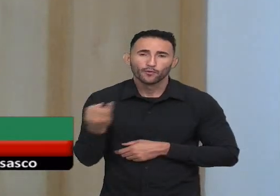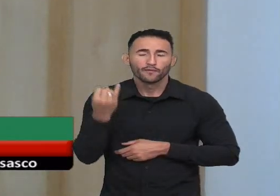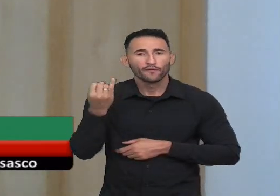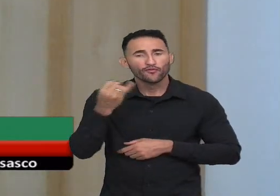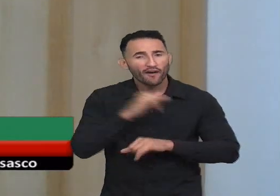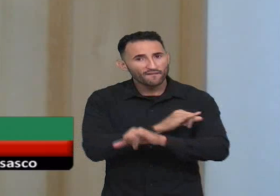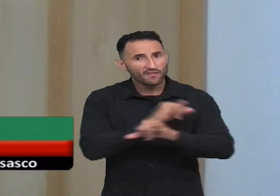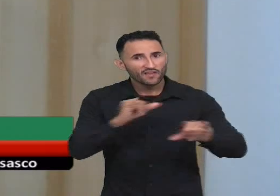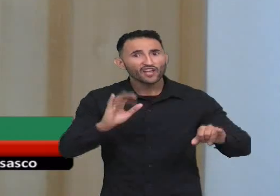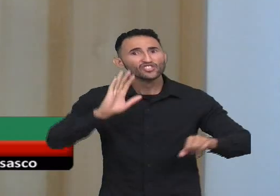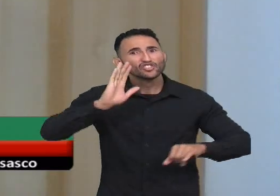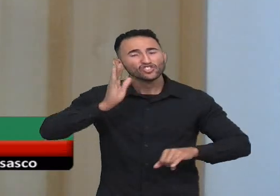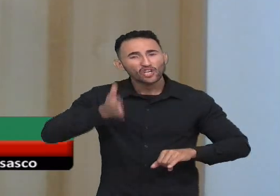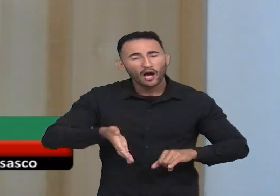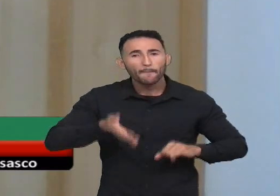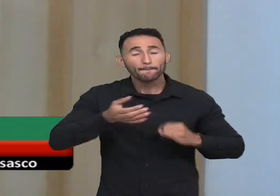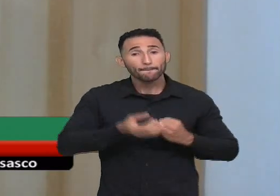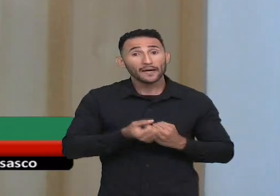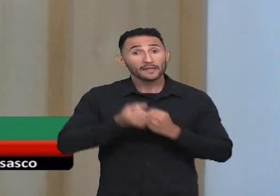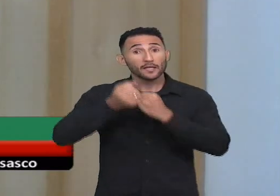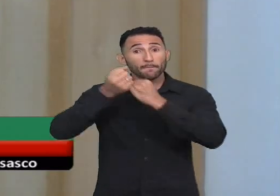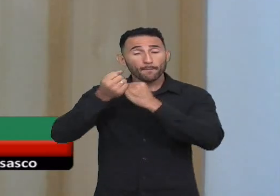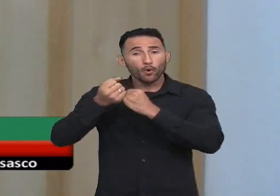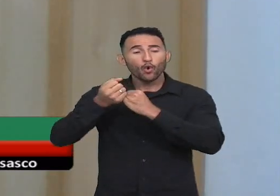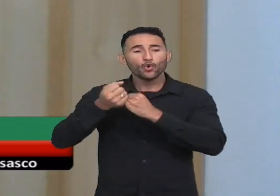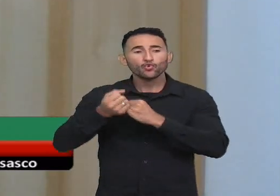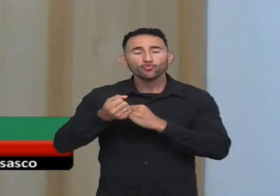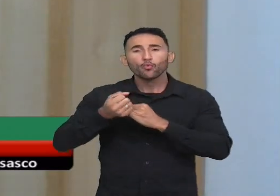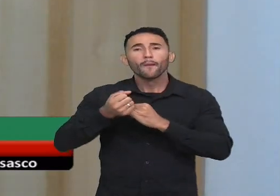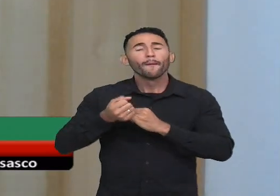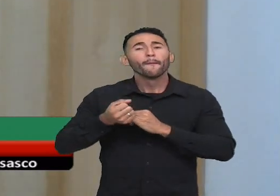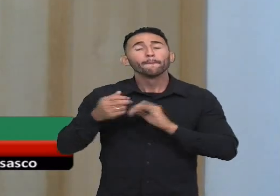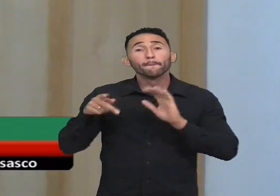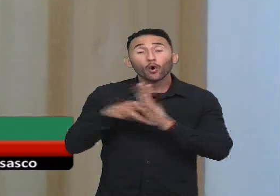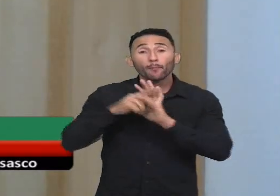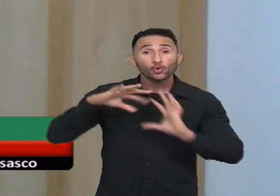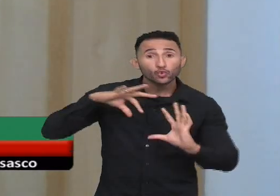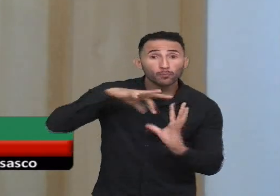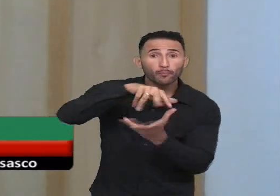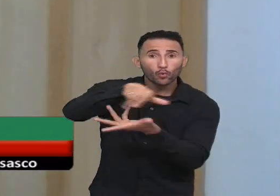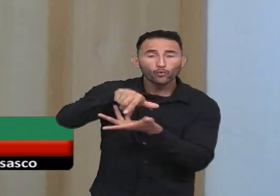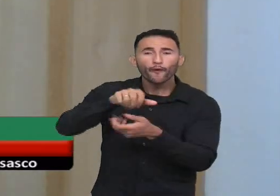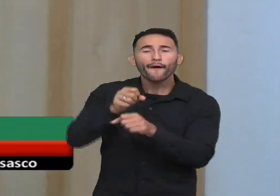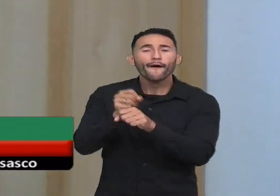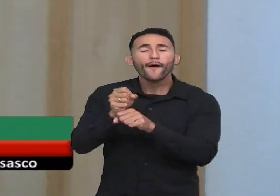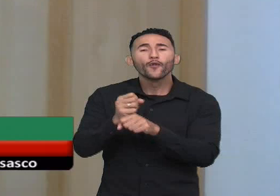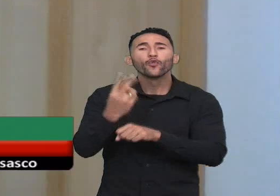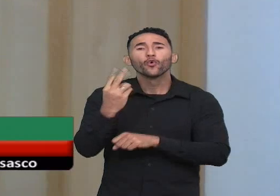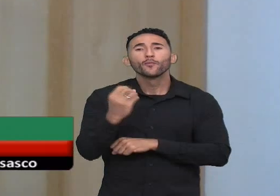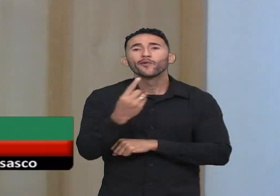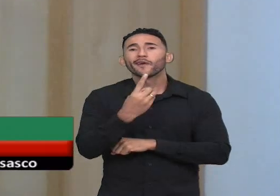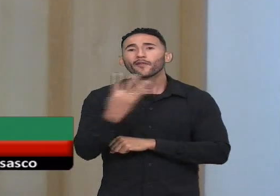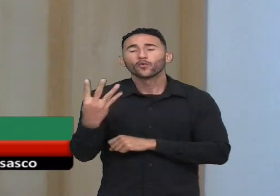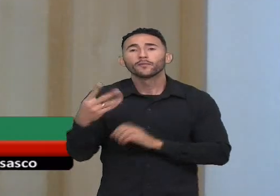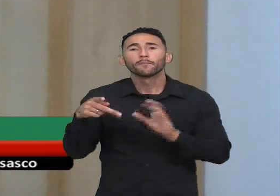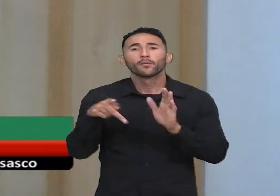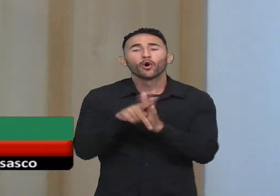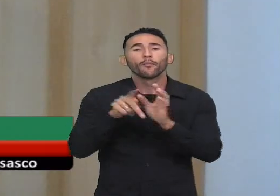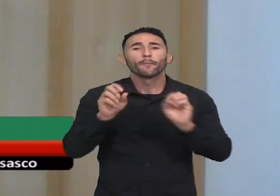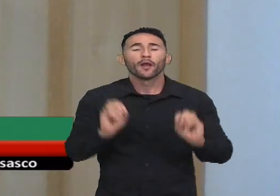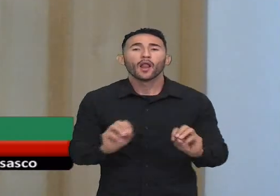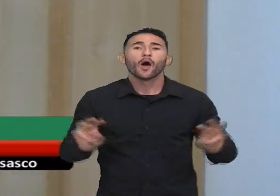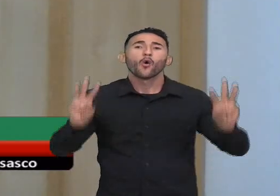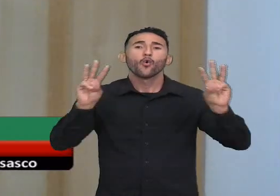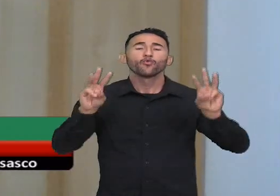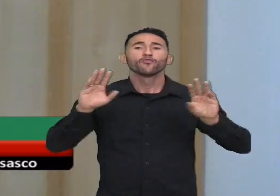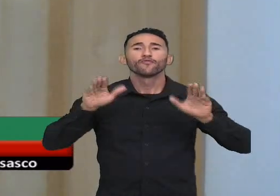ela foi declarada Patrimônio Imaterial da Humanidade em 2014, pela Organização das Nações Unidas para a Educação,